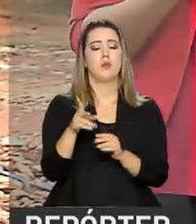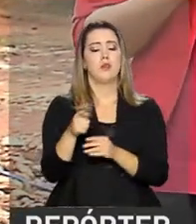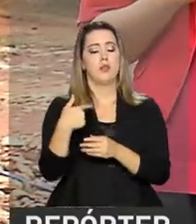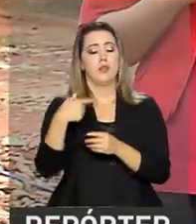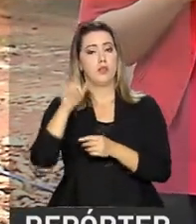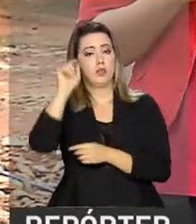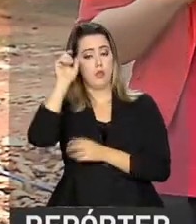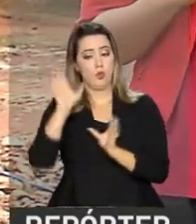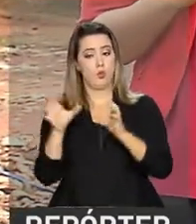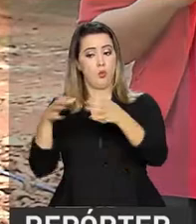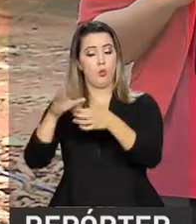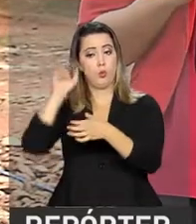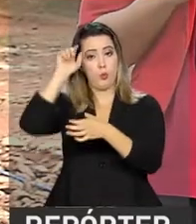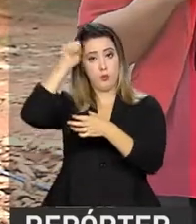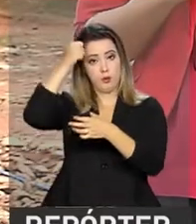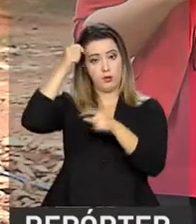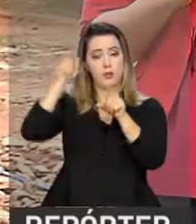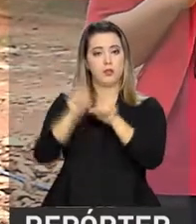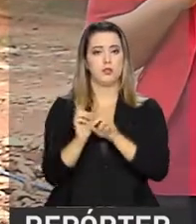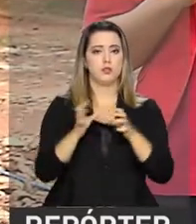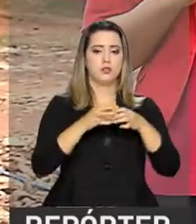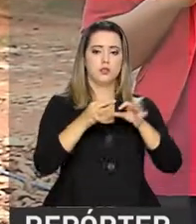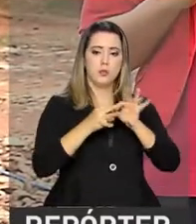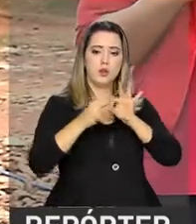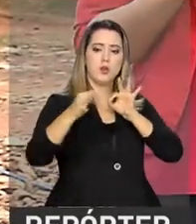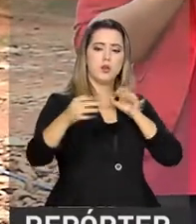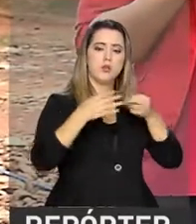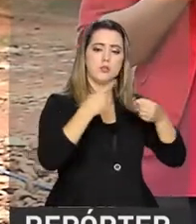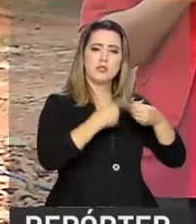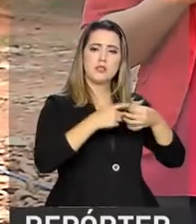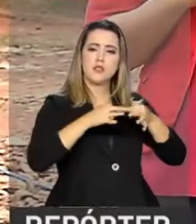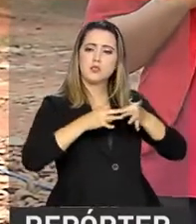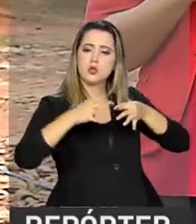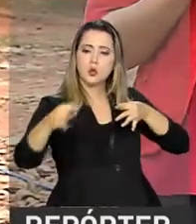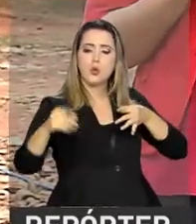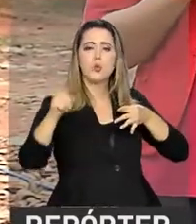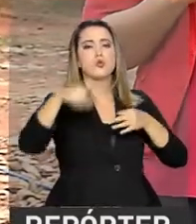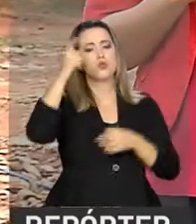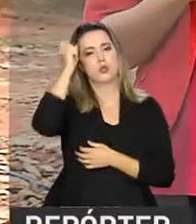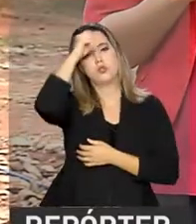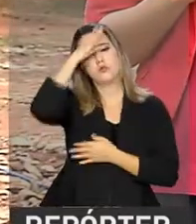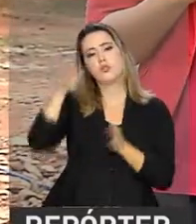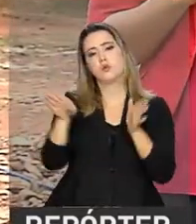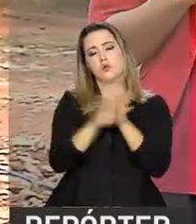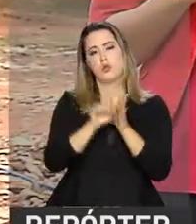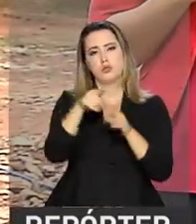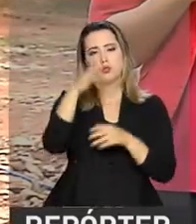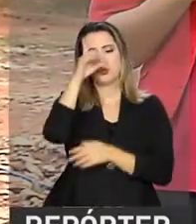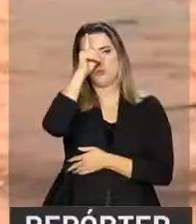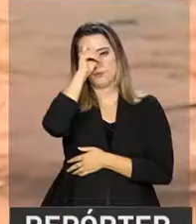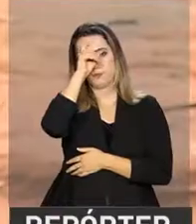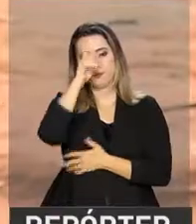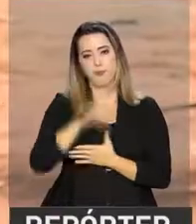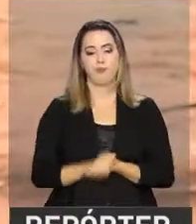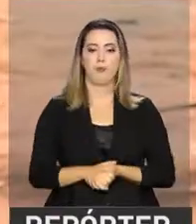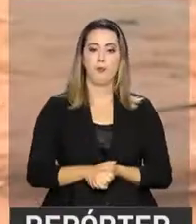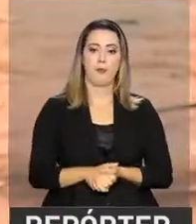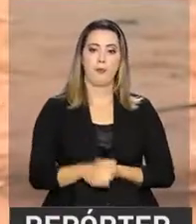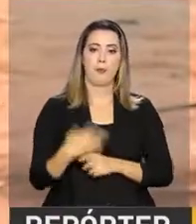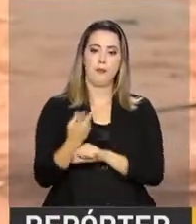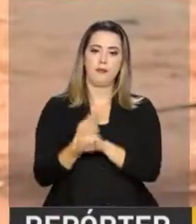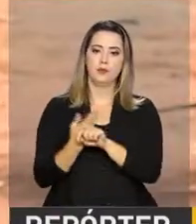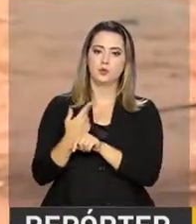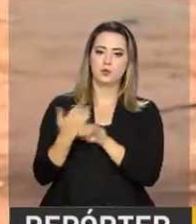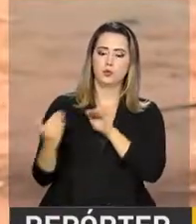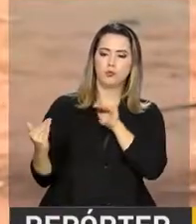e pô lados distantes dos grandes centros urbanos onde é difícil o acesso aos serviços de saúde uma busca do entendimento